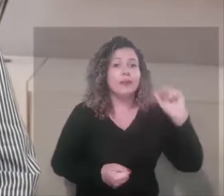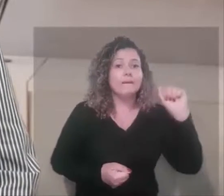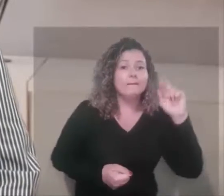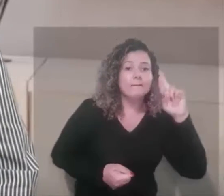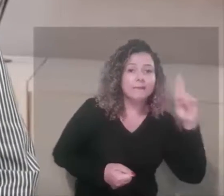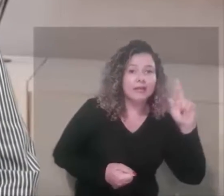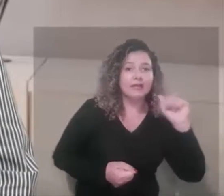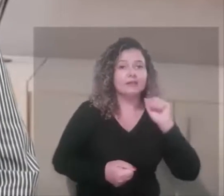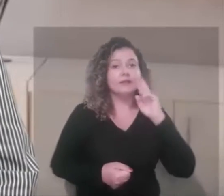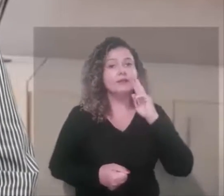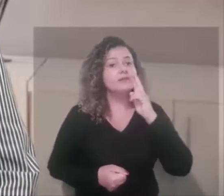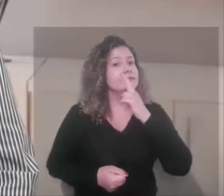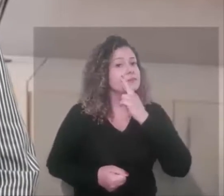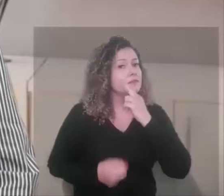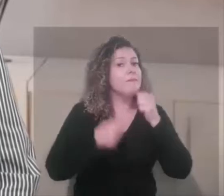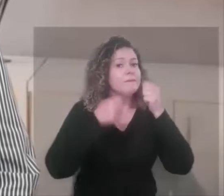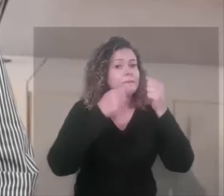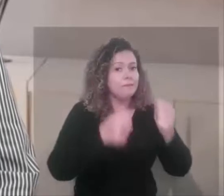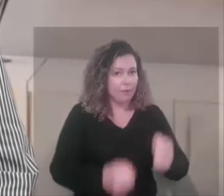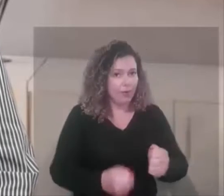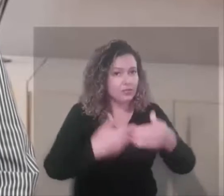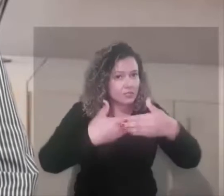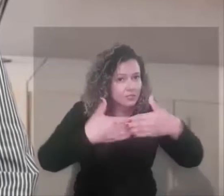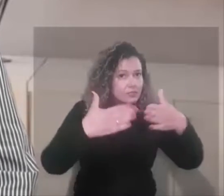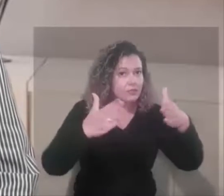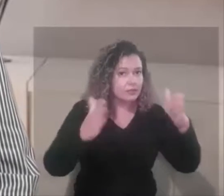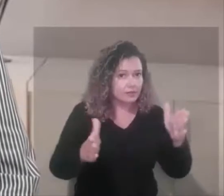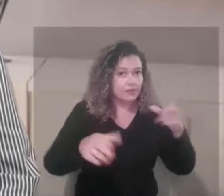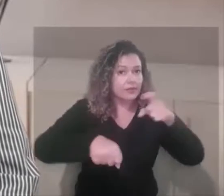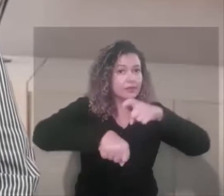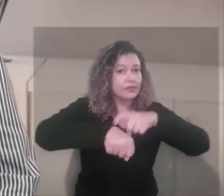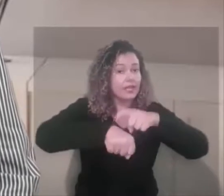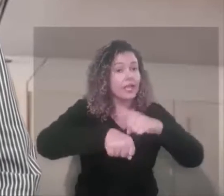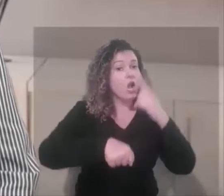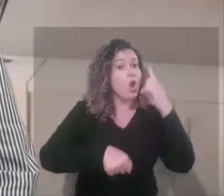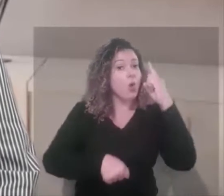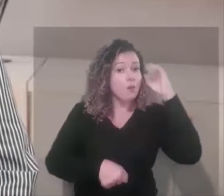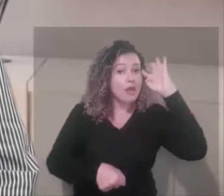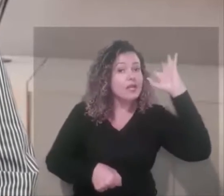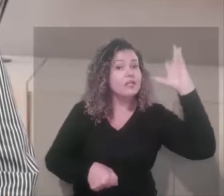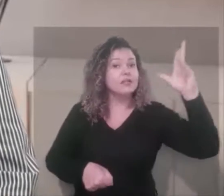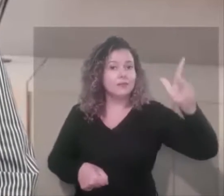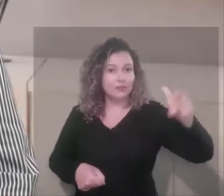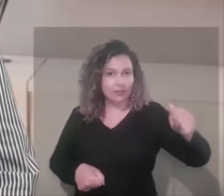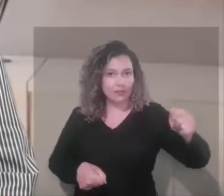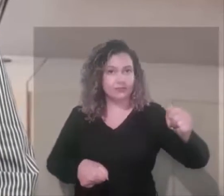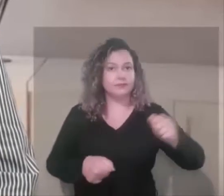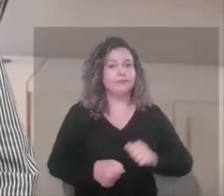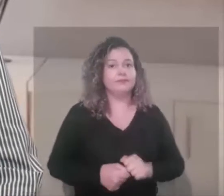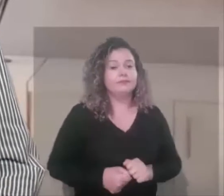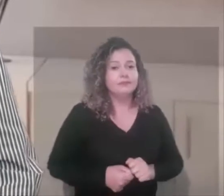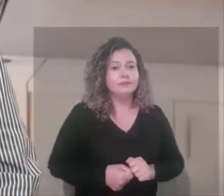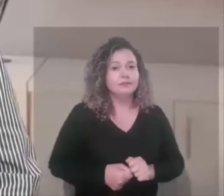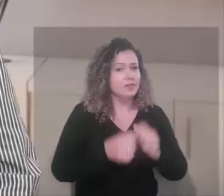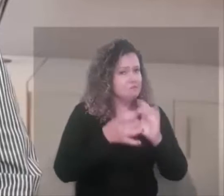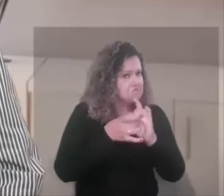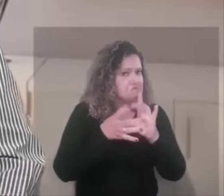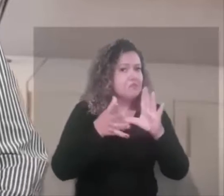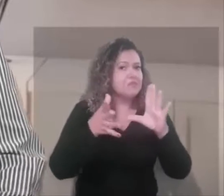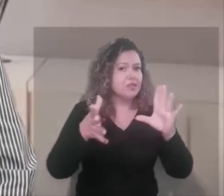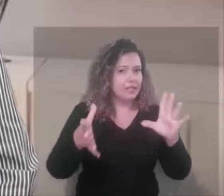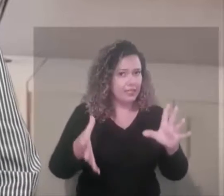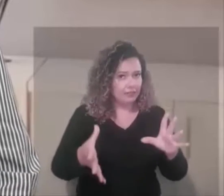noite. Os bares e restaurantes continuam podendo funcionar até 1 da manhã, com música ao vivo apenas em formato de voz e